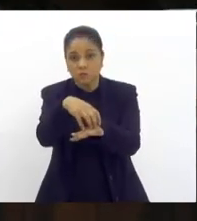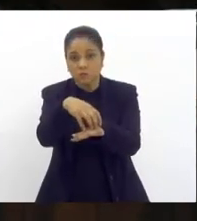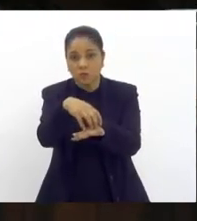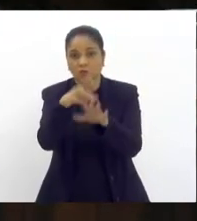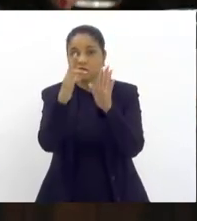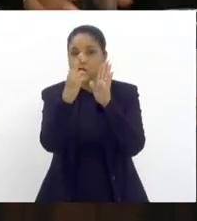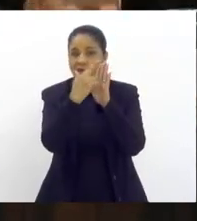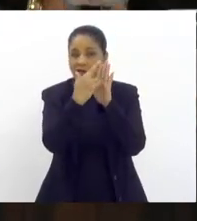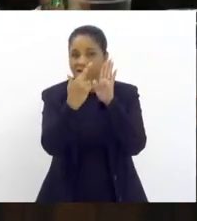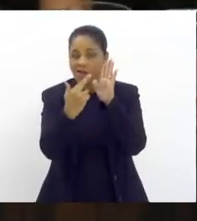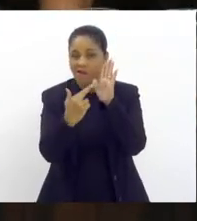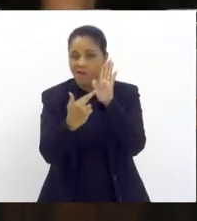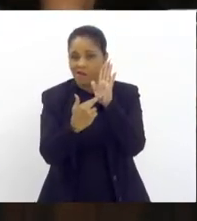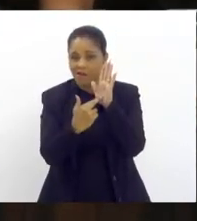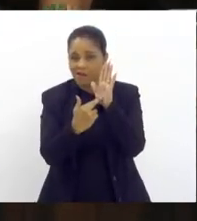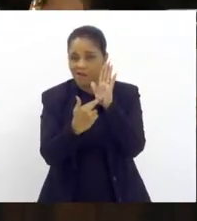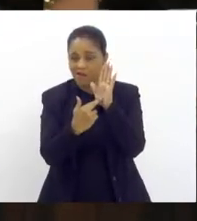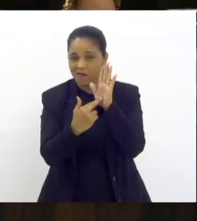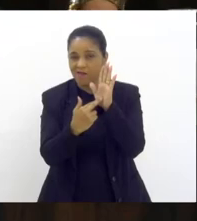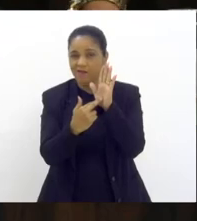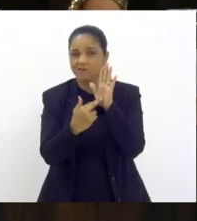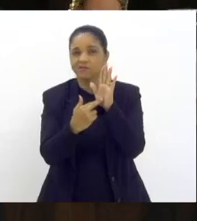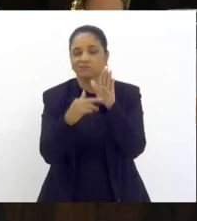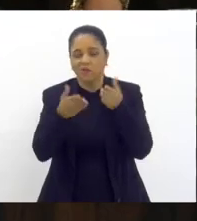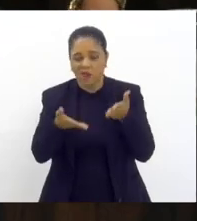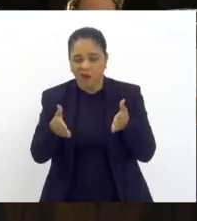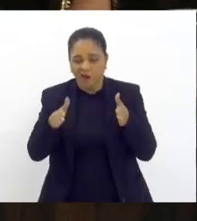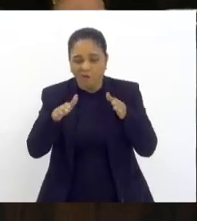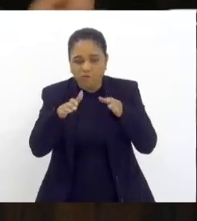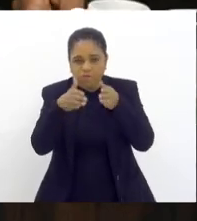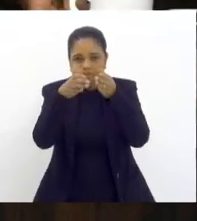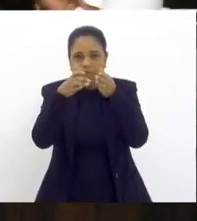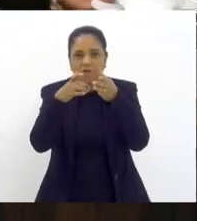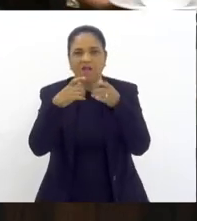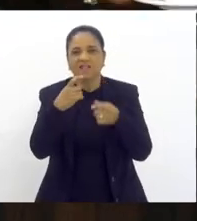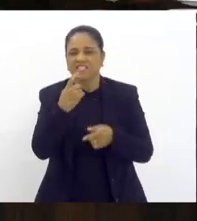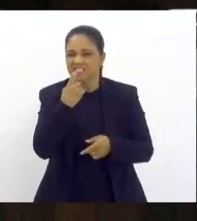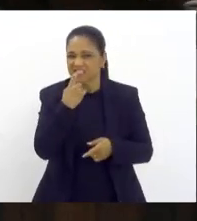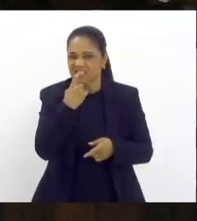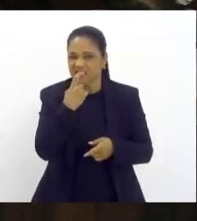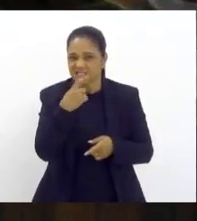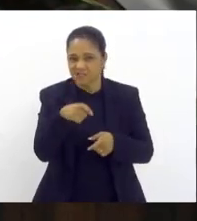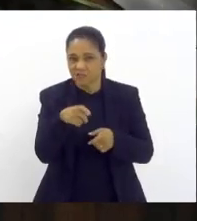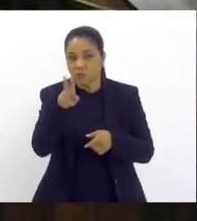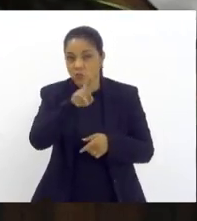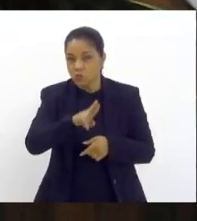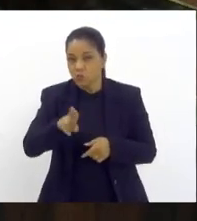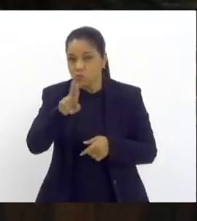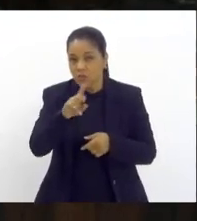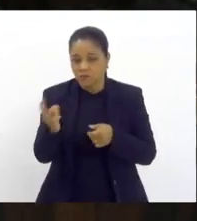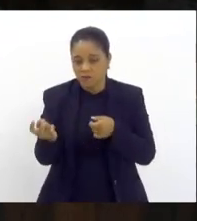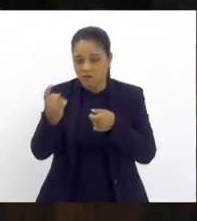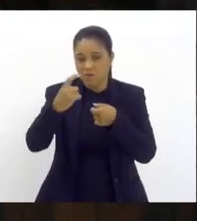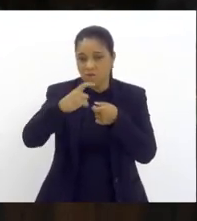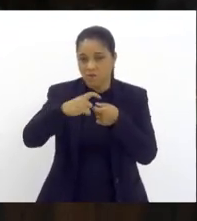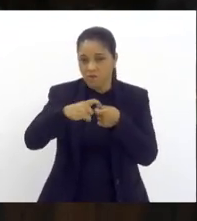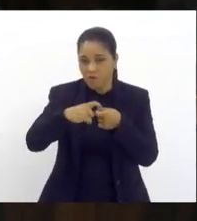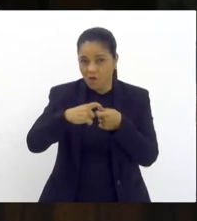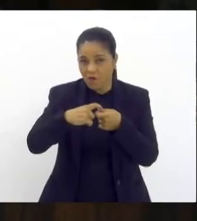do transporte de vasilhames plásticos retornáveis utilizado no